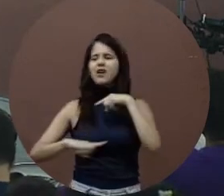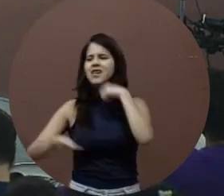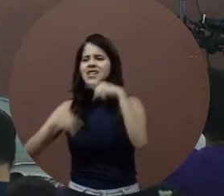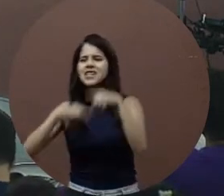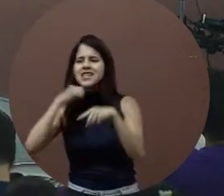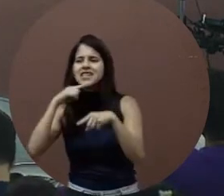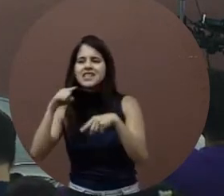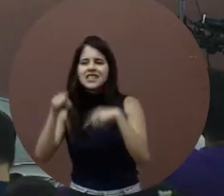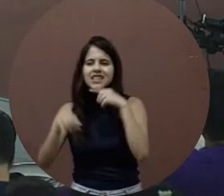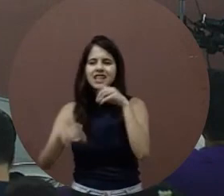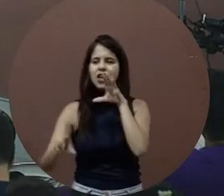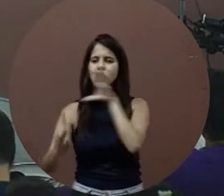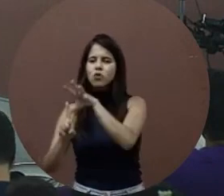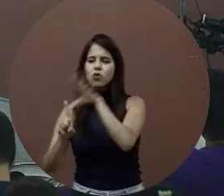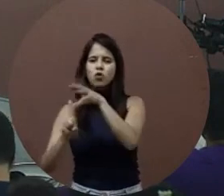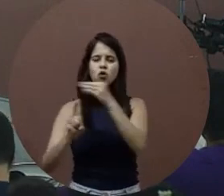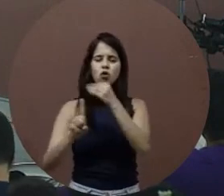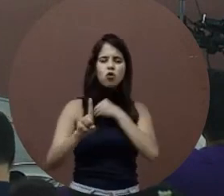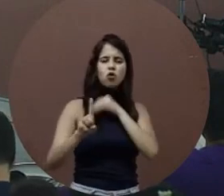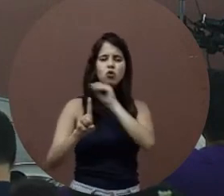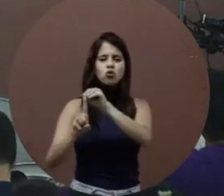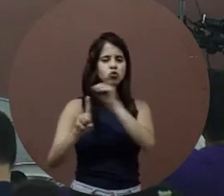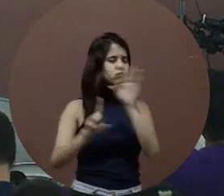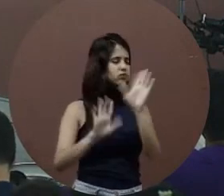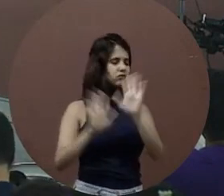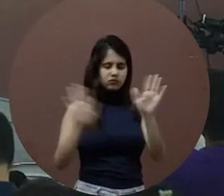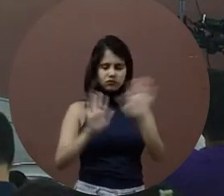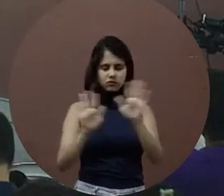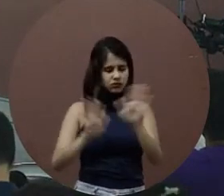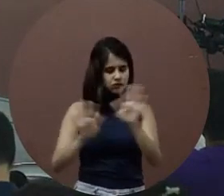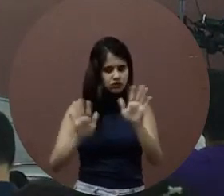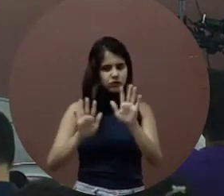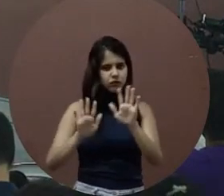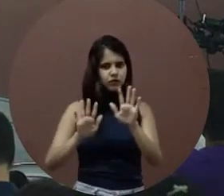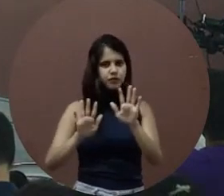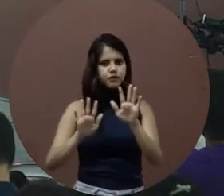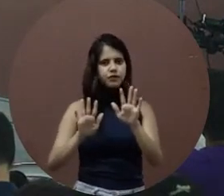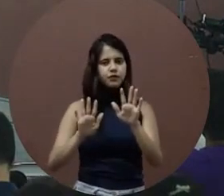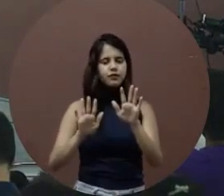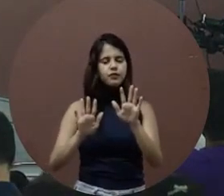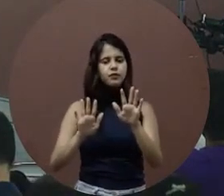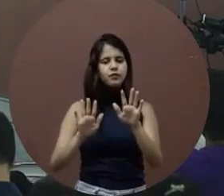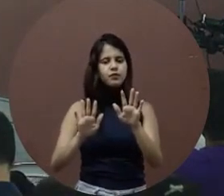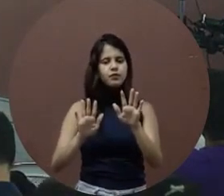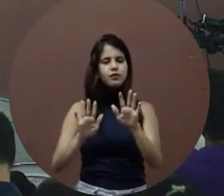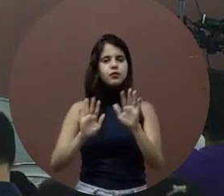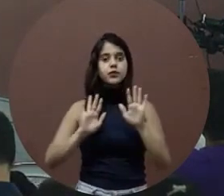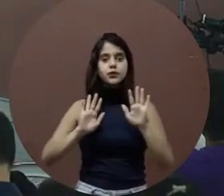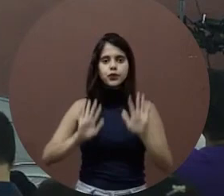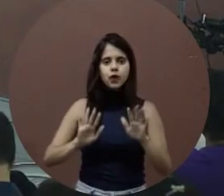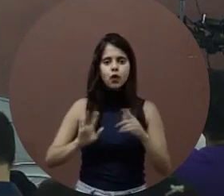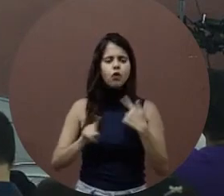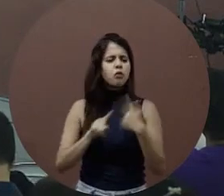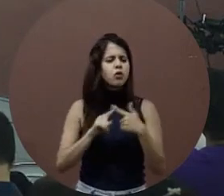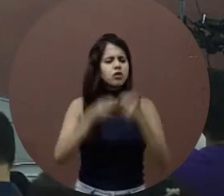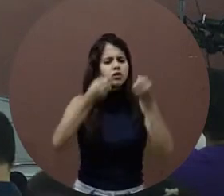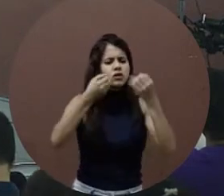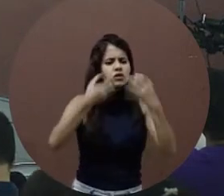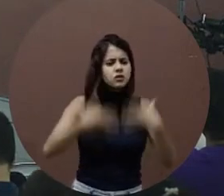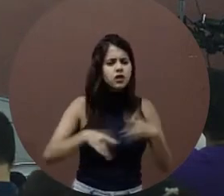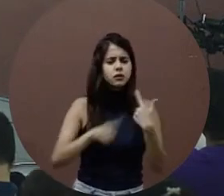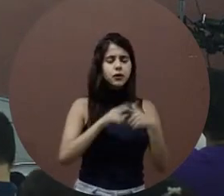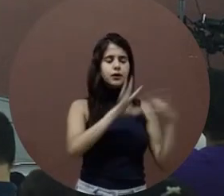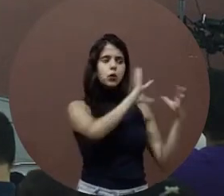essa raiz de pecado dentro de vocês, no meio de vocês, no meio do povo. É isso que o texto está dizendo. Então, por que ele está dizendo isso? Olha o